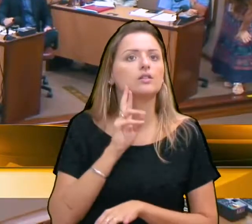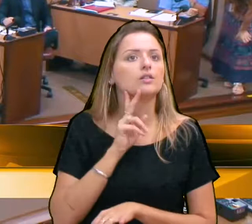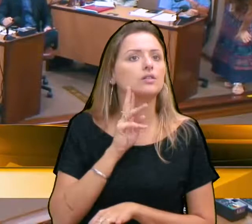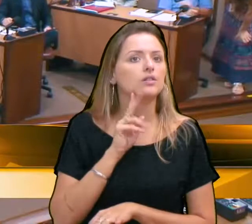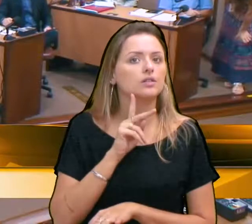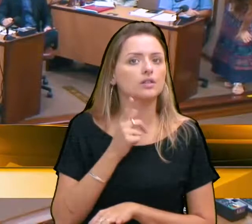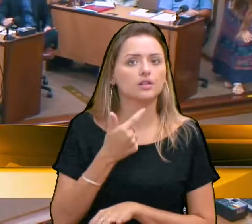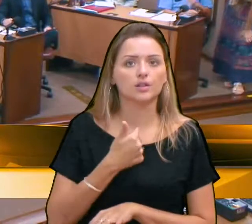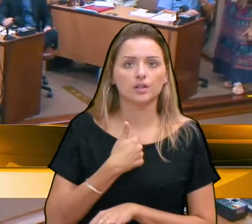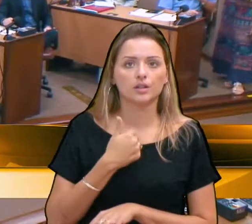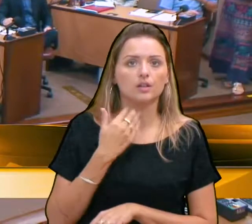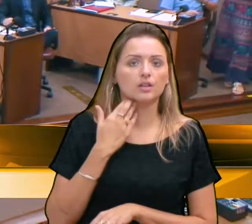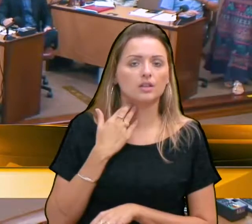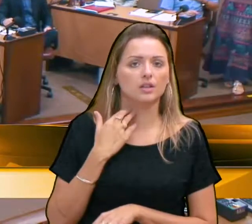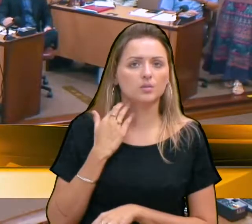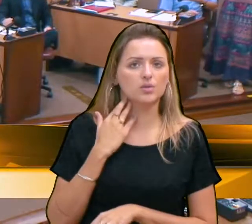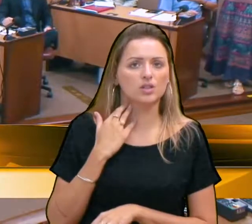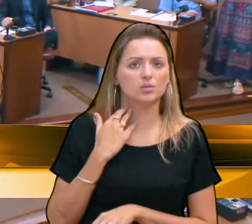Oliveira,